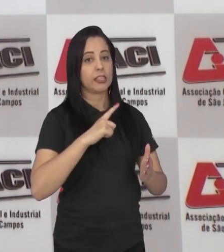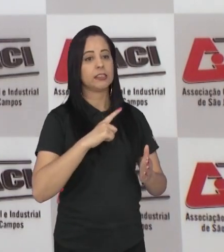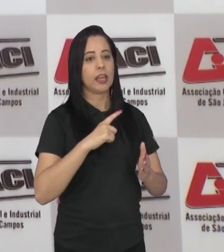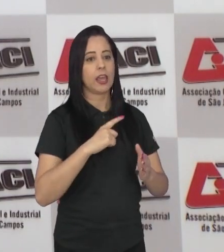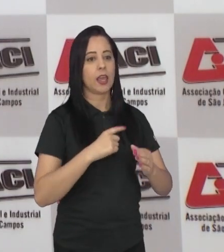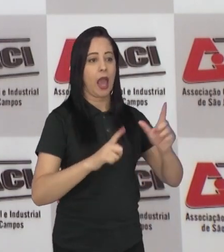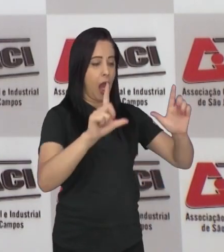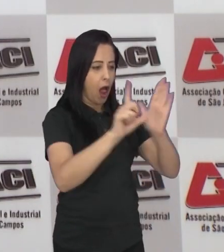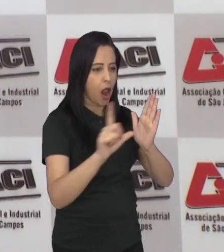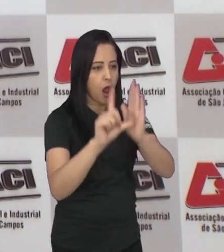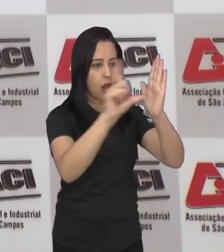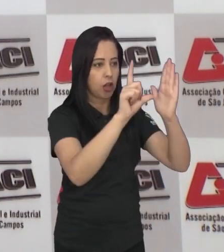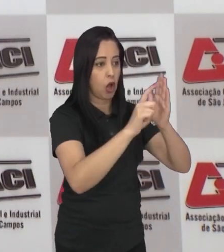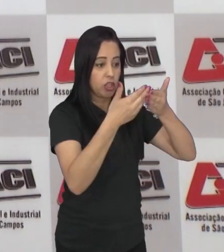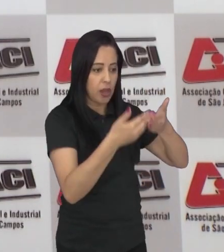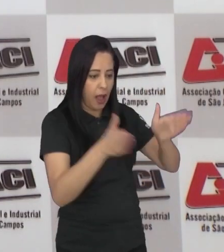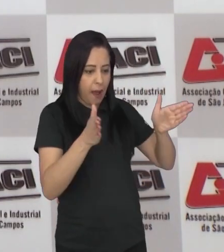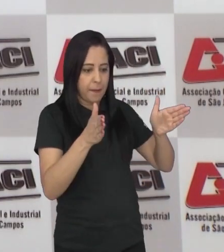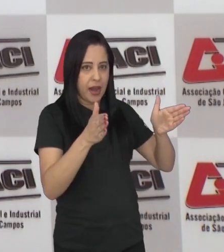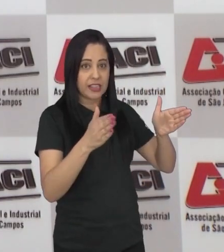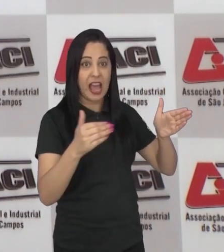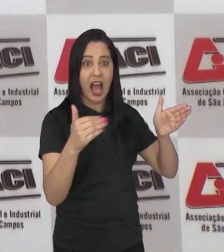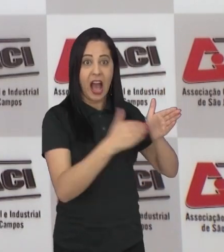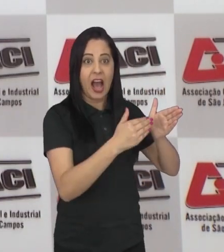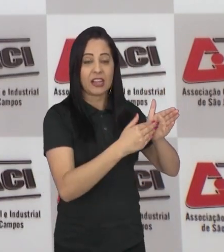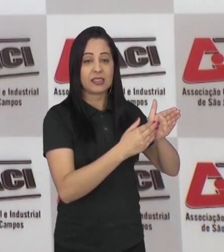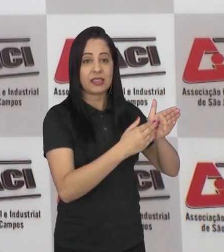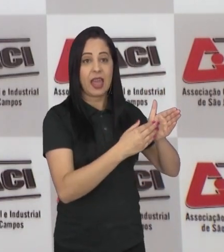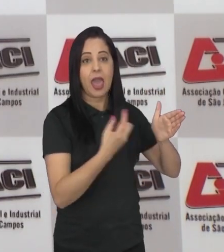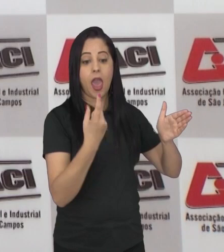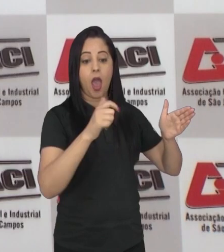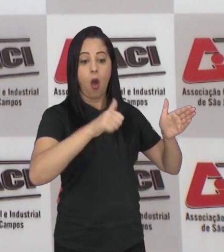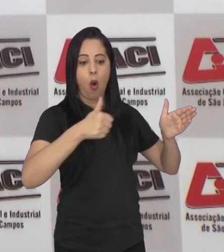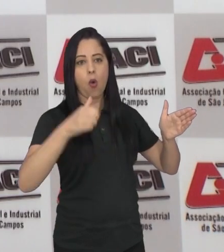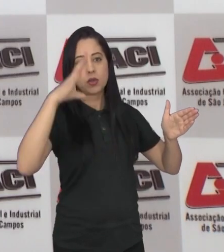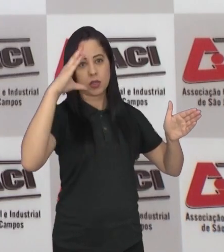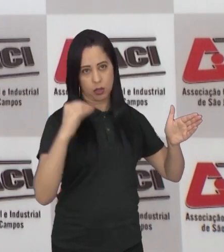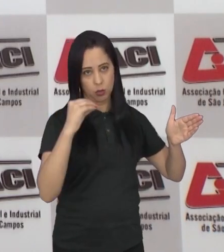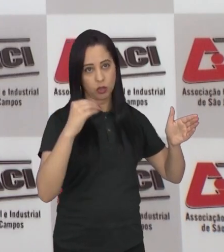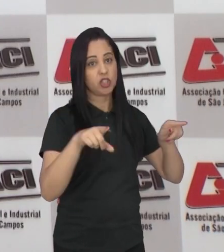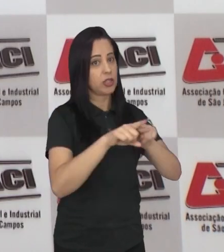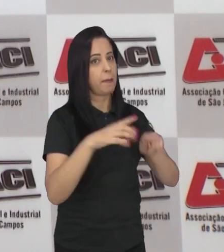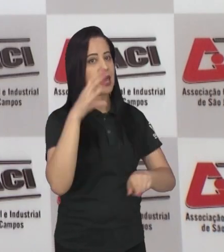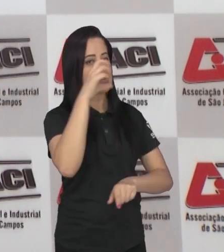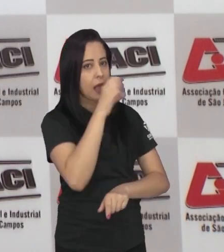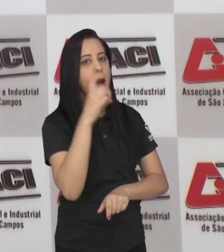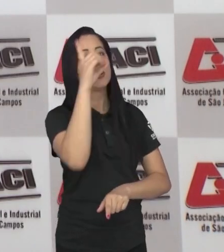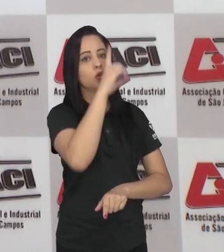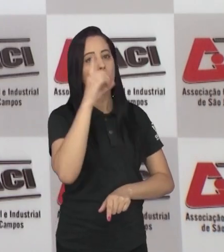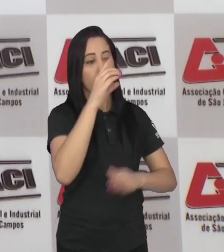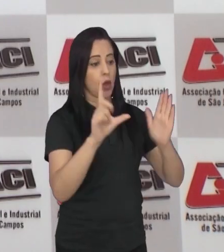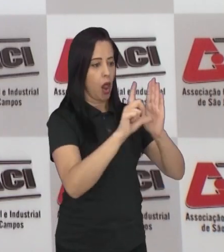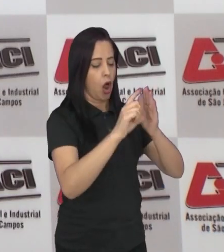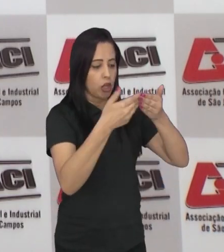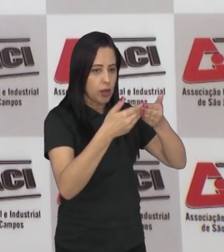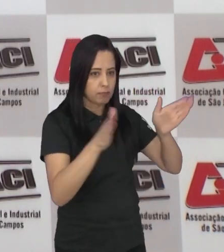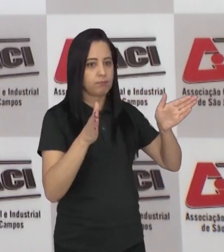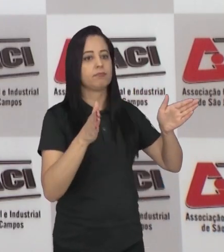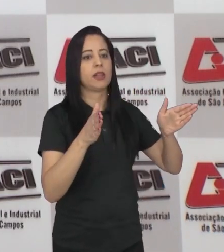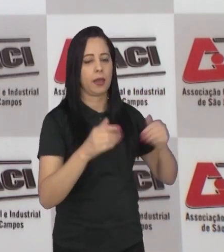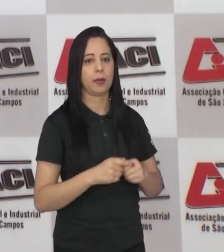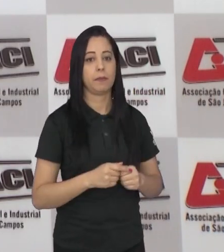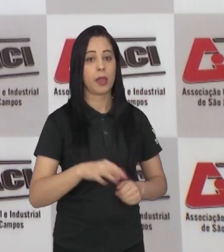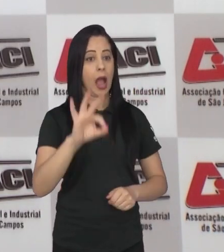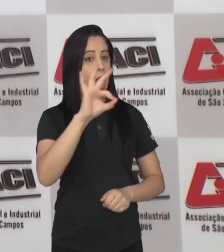nas últimas 2 semanas até as 23h, isso ajuda muito. Também sábado e domingo as lojas vão abrir. E nós também já entramos em